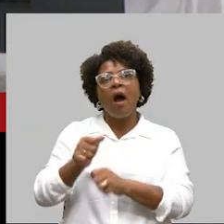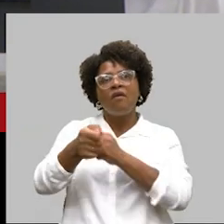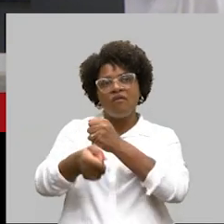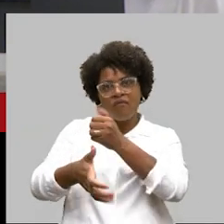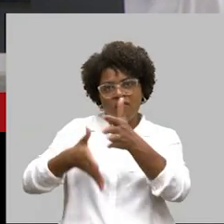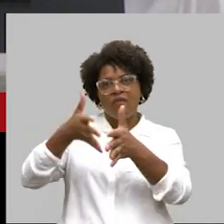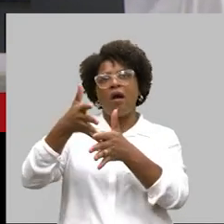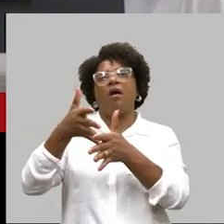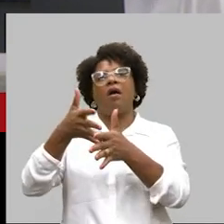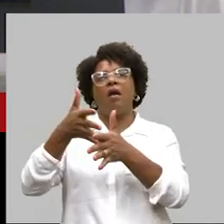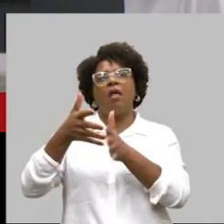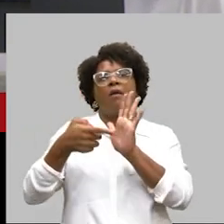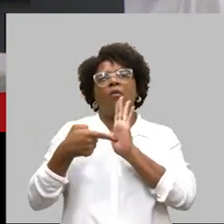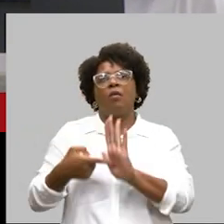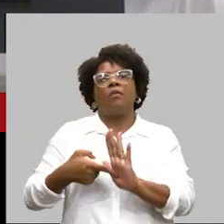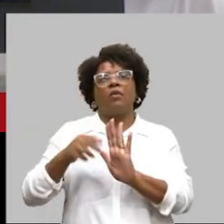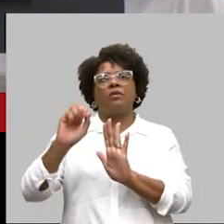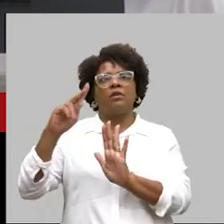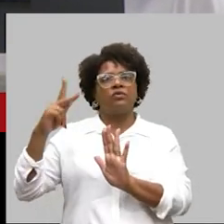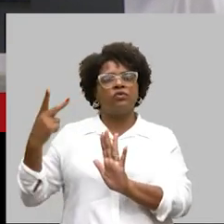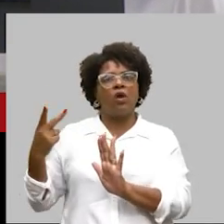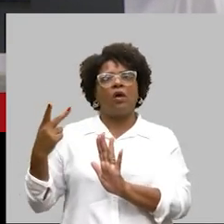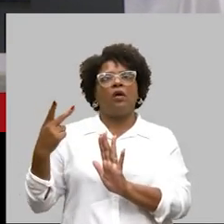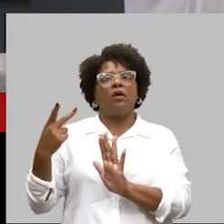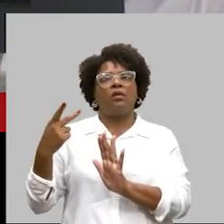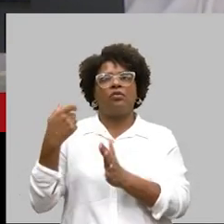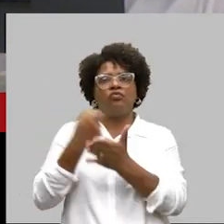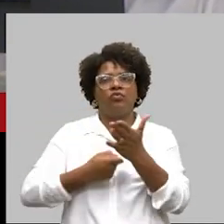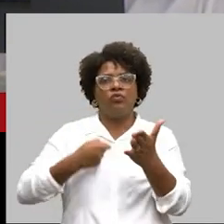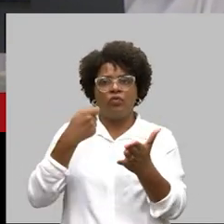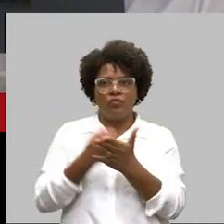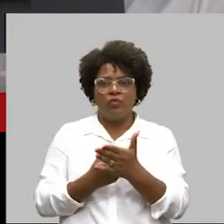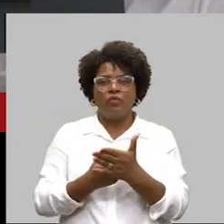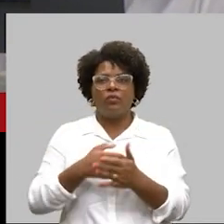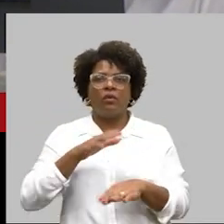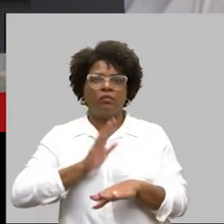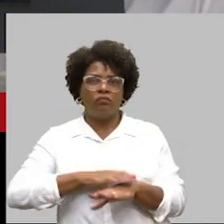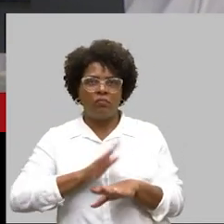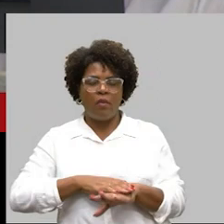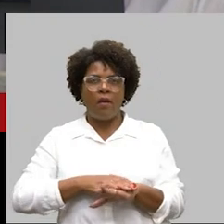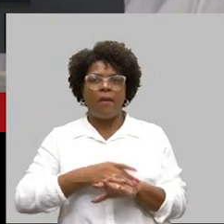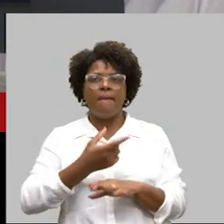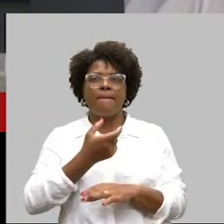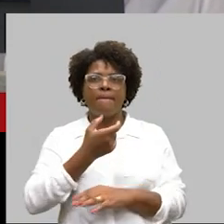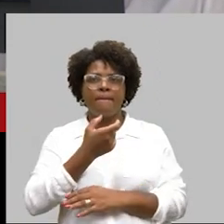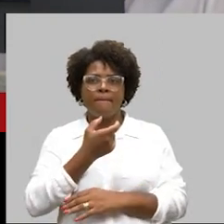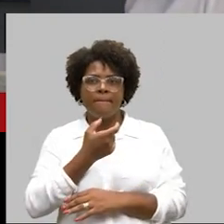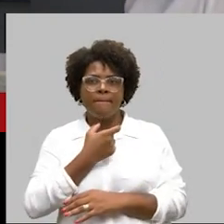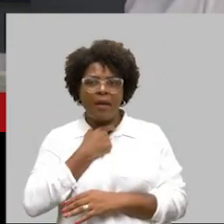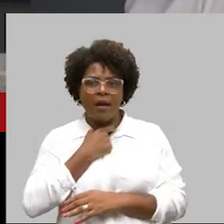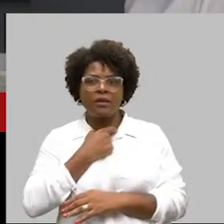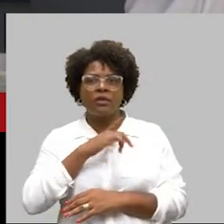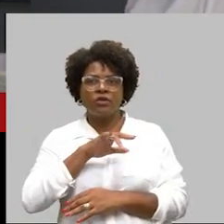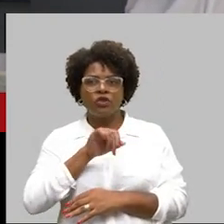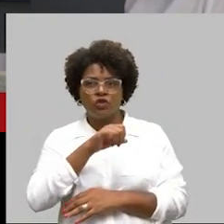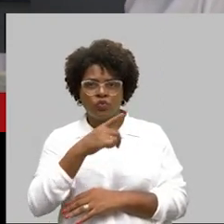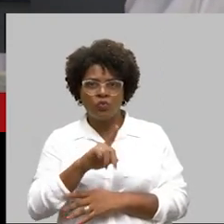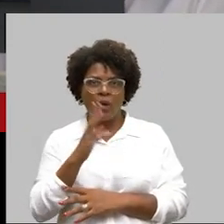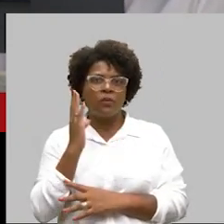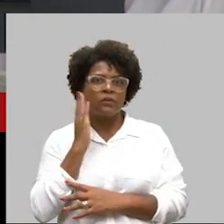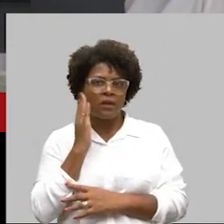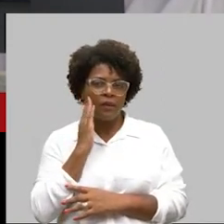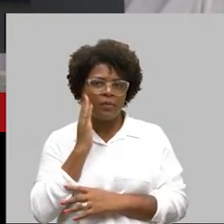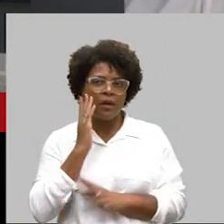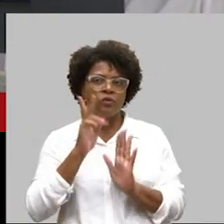com a sua história com testemunho de luta eu Padre João sabemos que o projeto juntos para